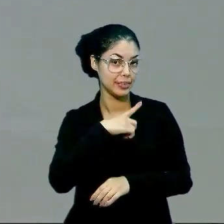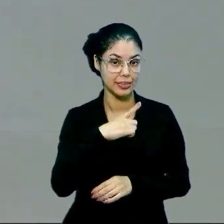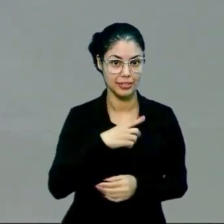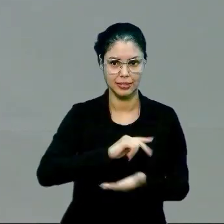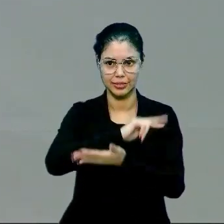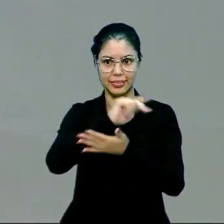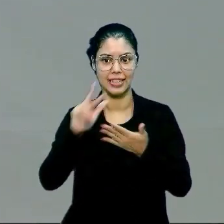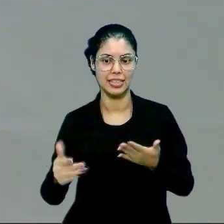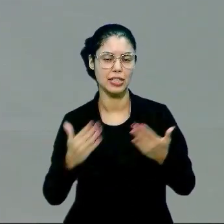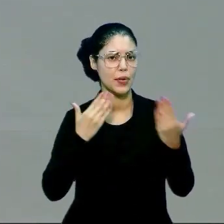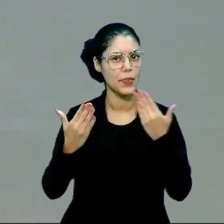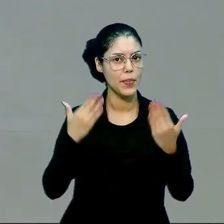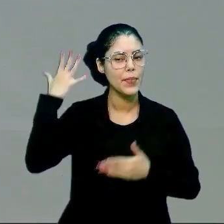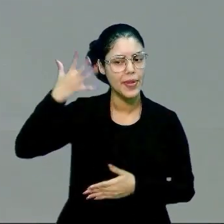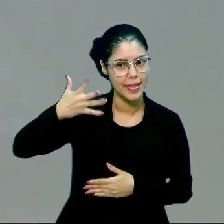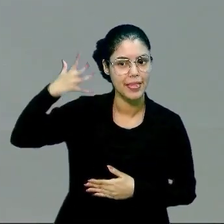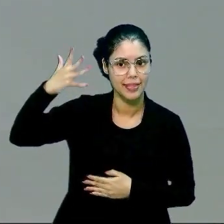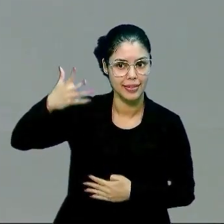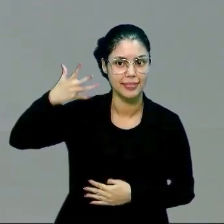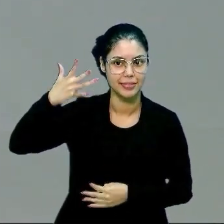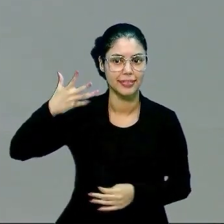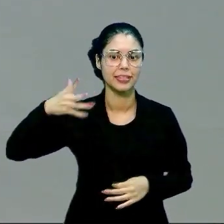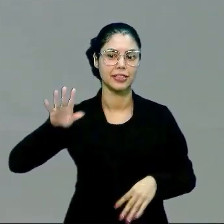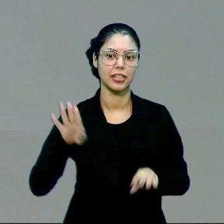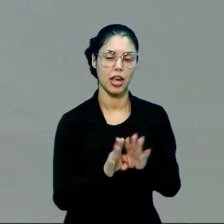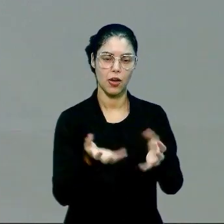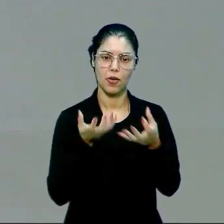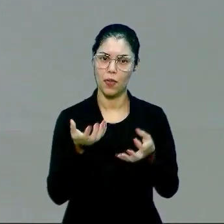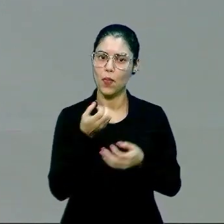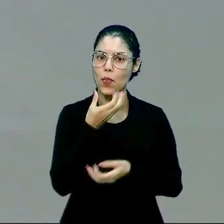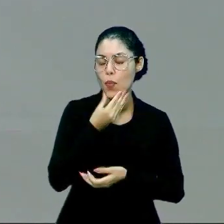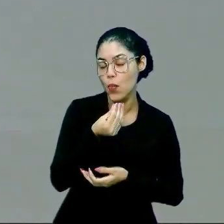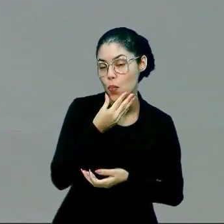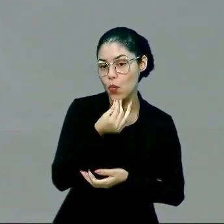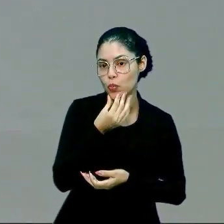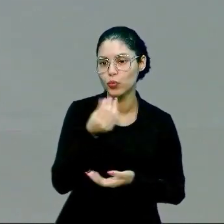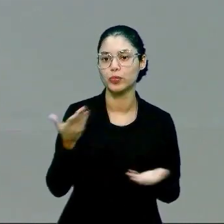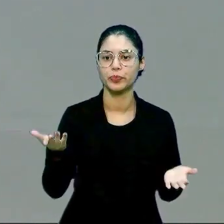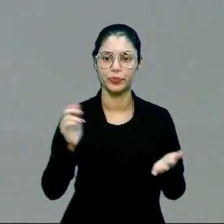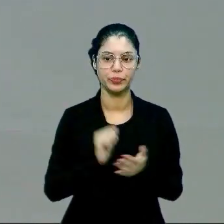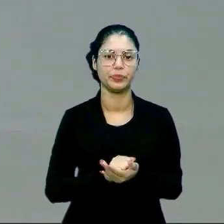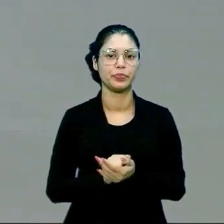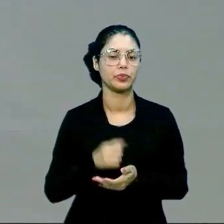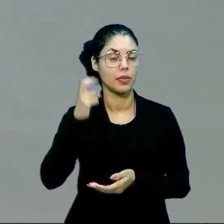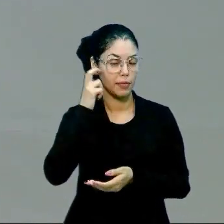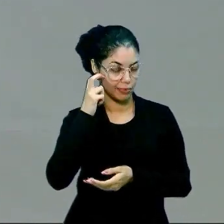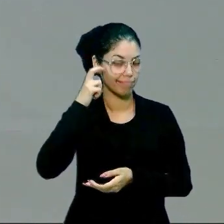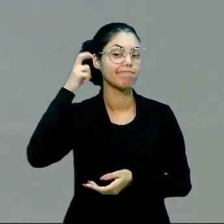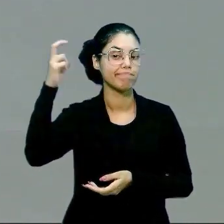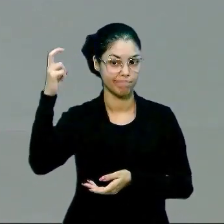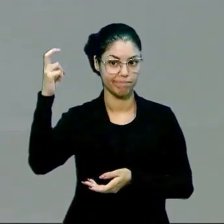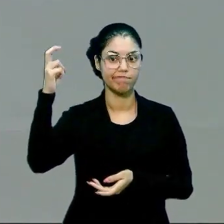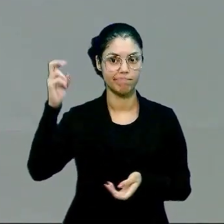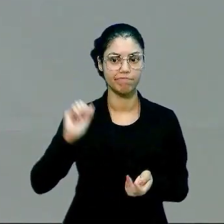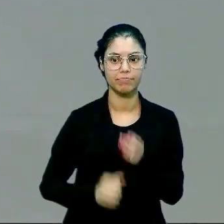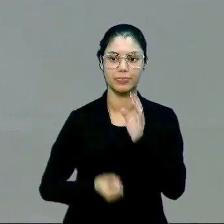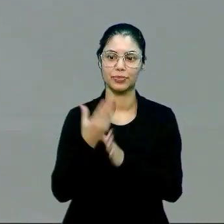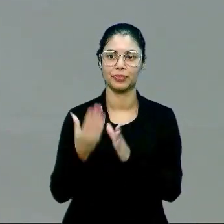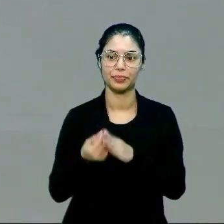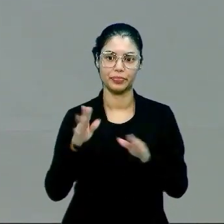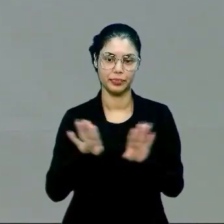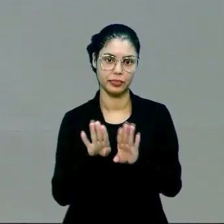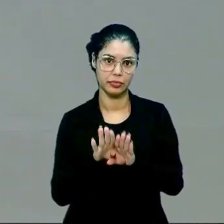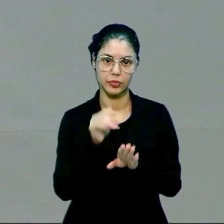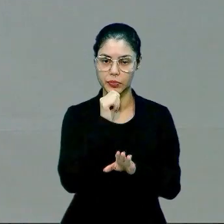ou diversas palestras e ele é um cara extremamente, ou foi um cara extremamente inteligente, e que a produção